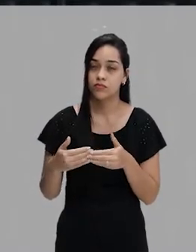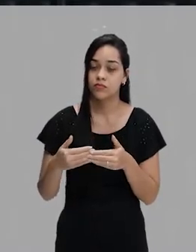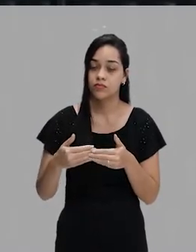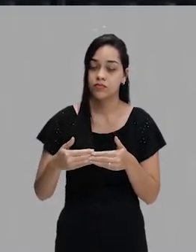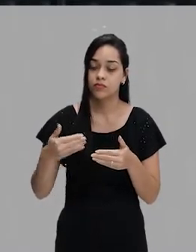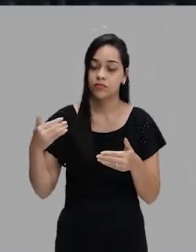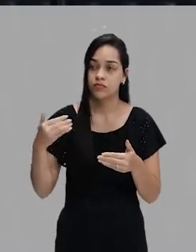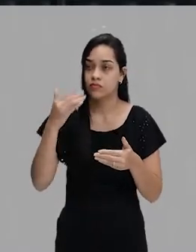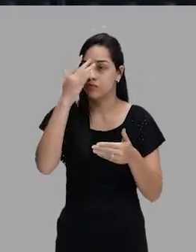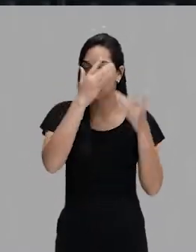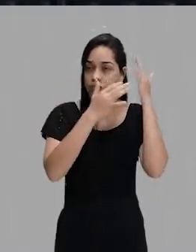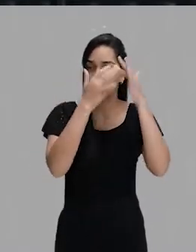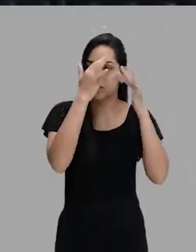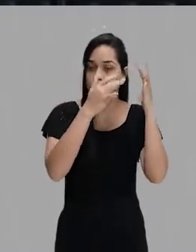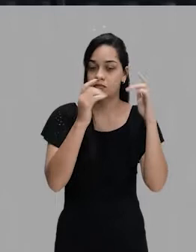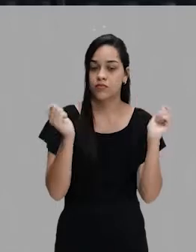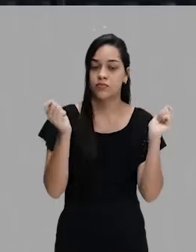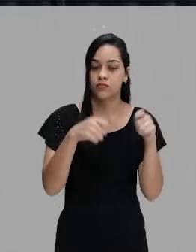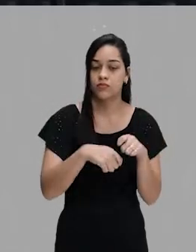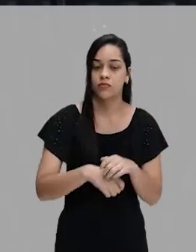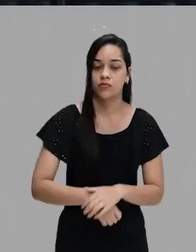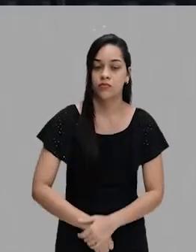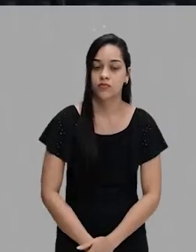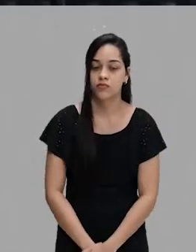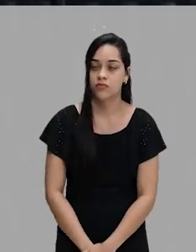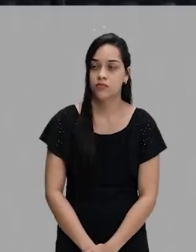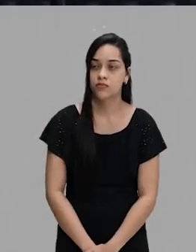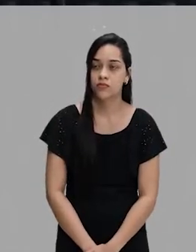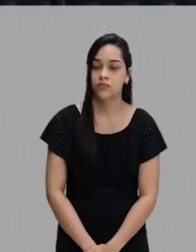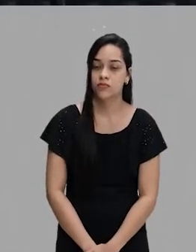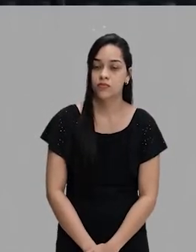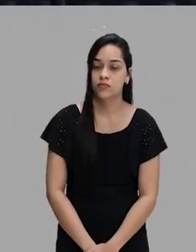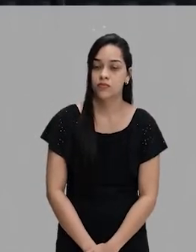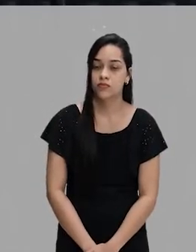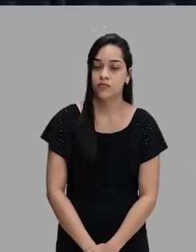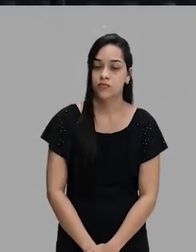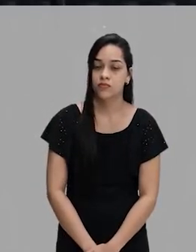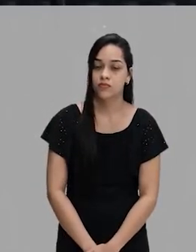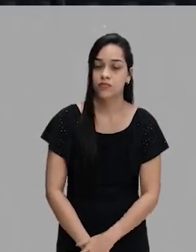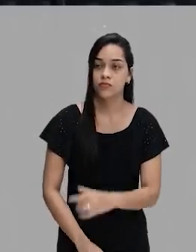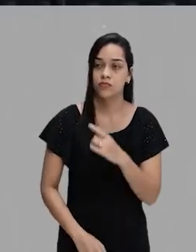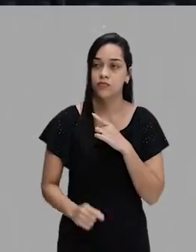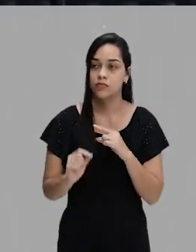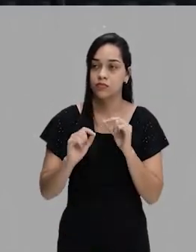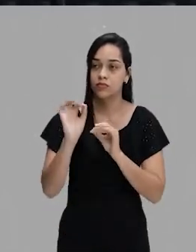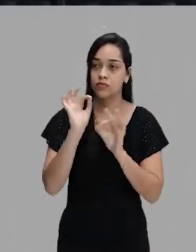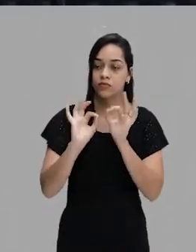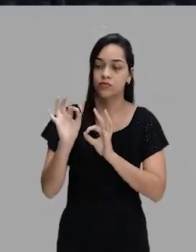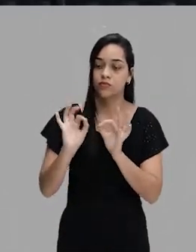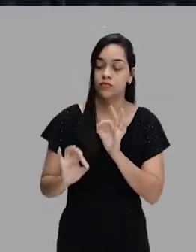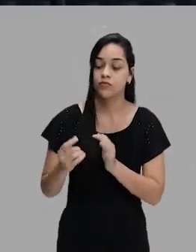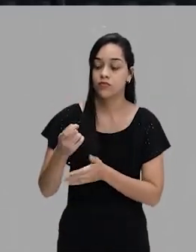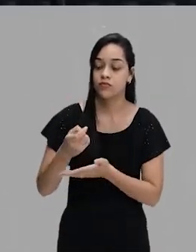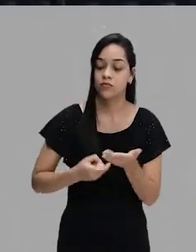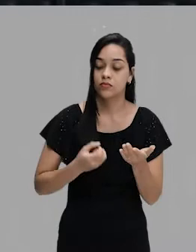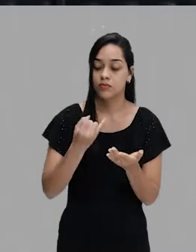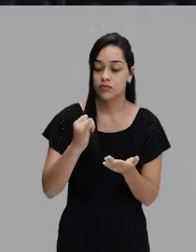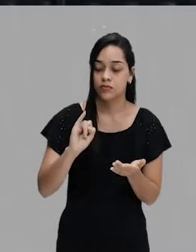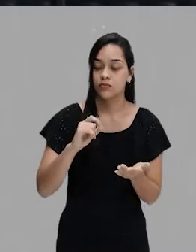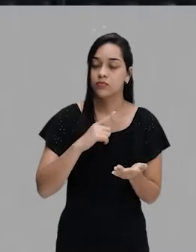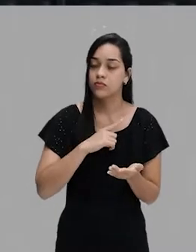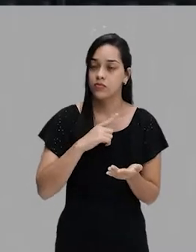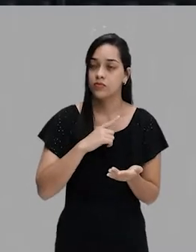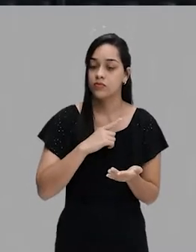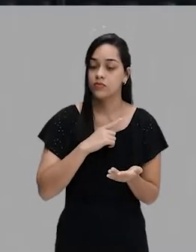da ilusão é provável com o tempo. Aí eu já teria que dar uma arrumadinha no texto, se eu